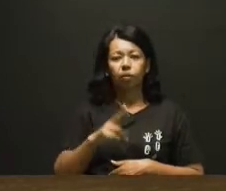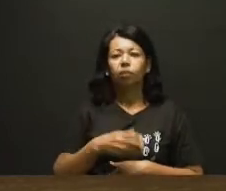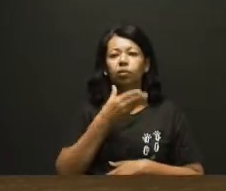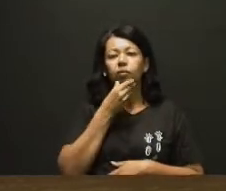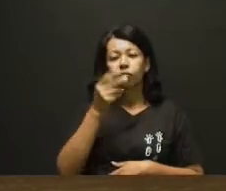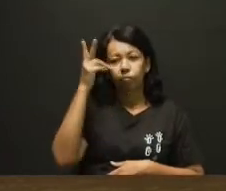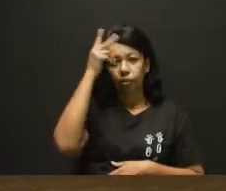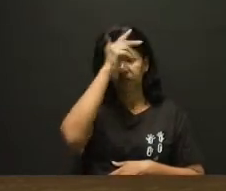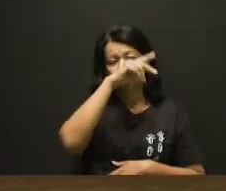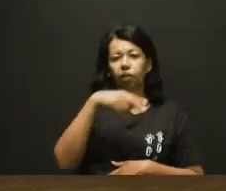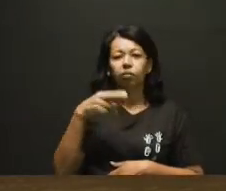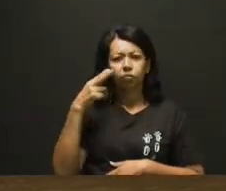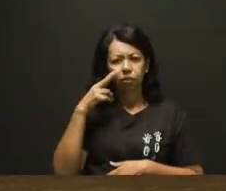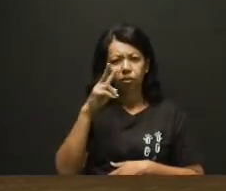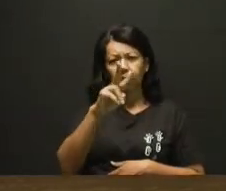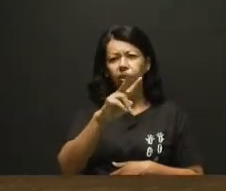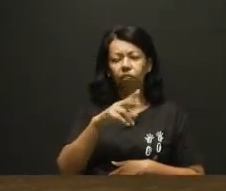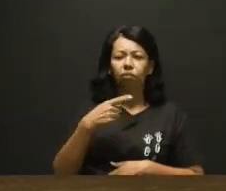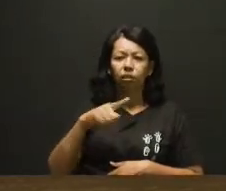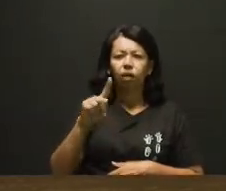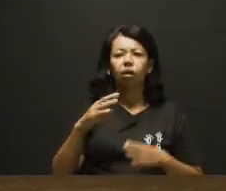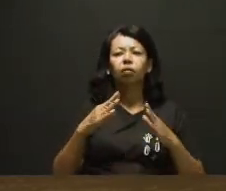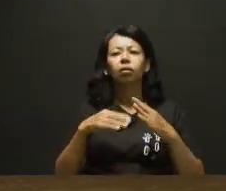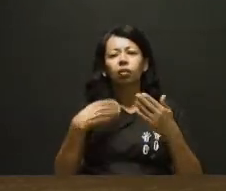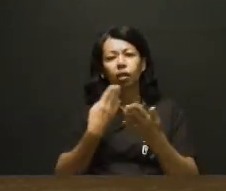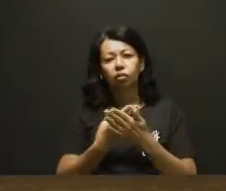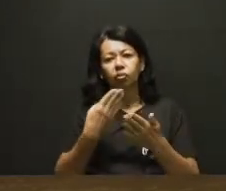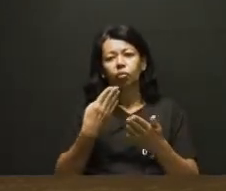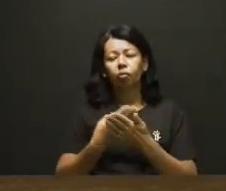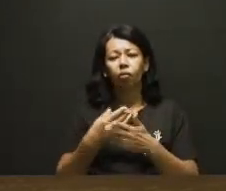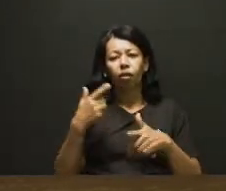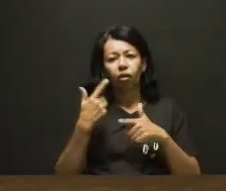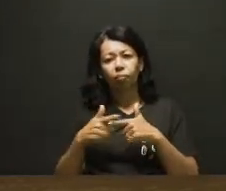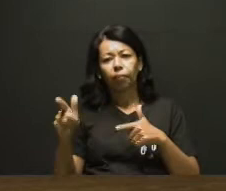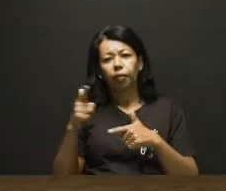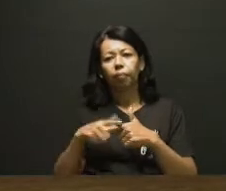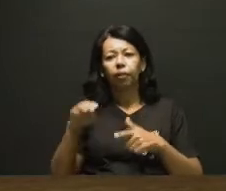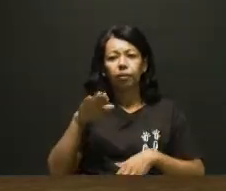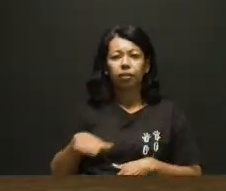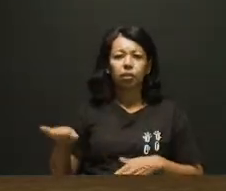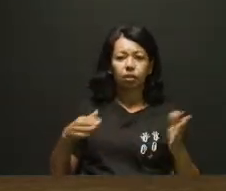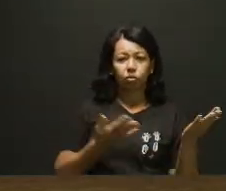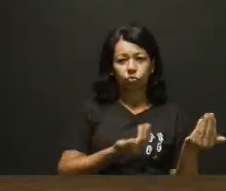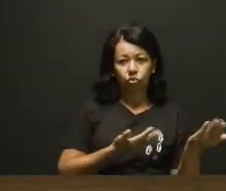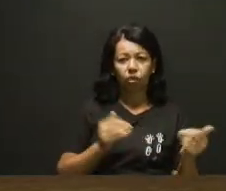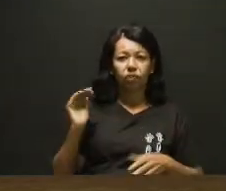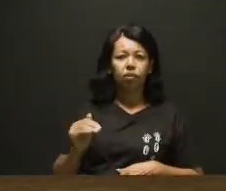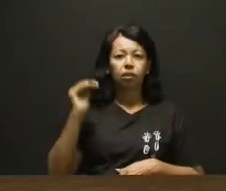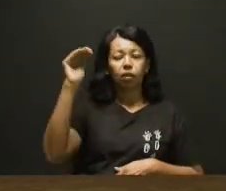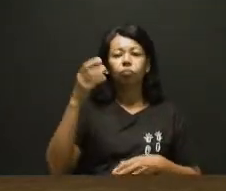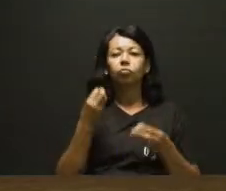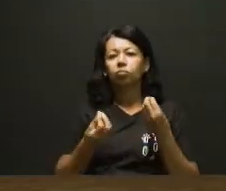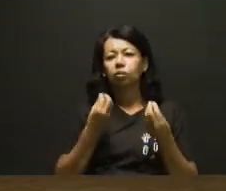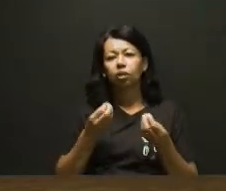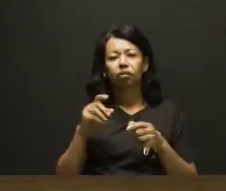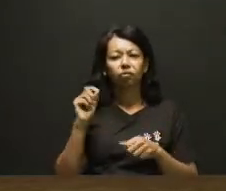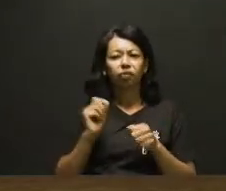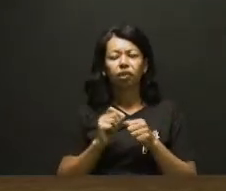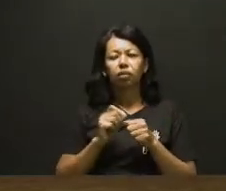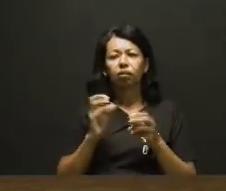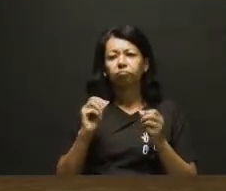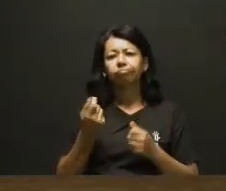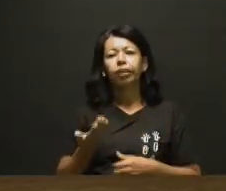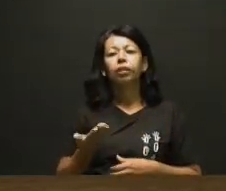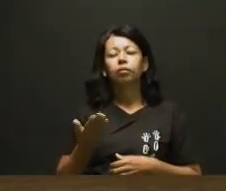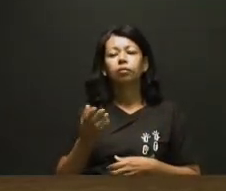prefeito uma vistoria lá no princesa isabel que está caindo e as crianças nossos jovens e adultos que a gente vai fazer com ele qual é